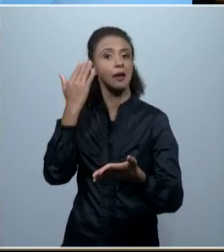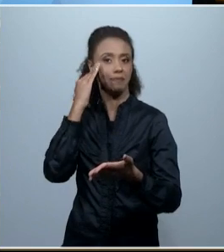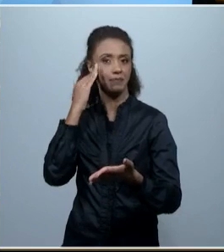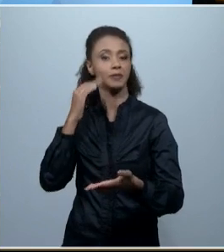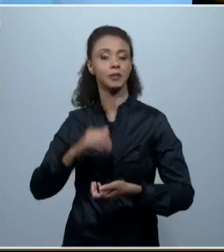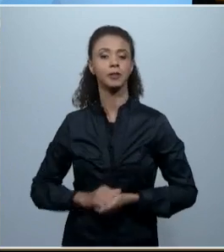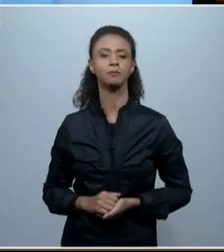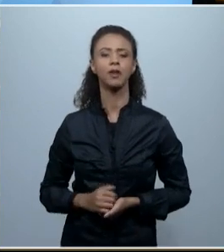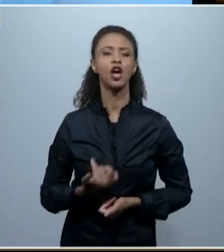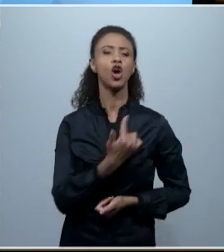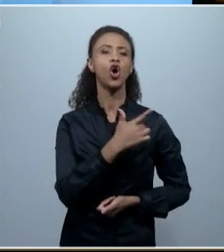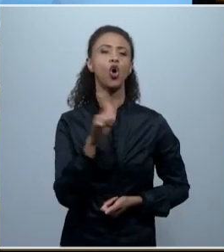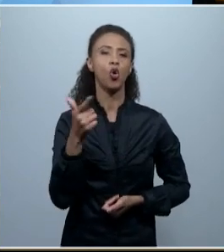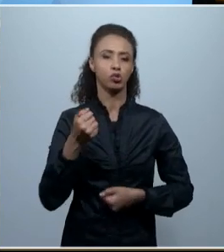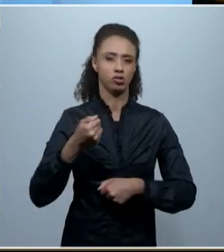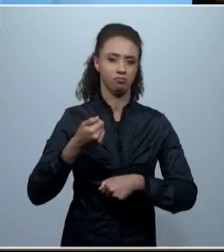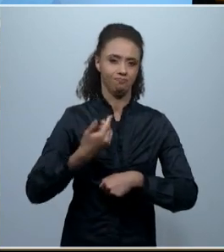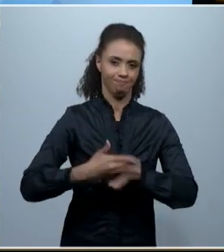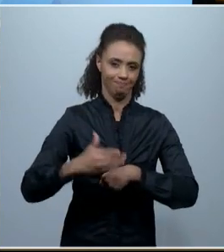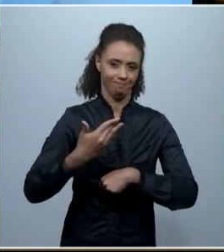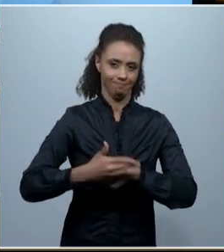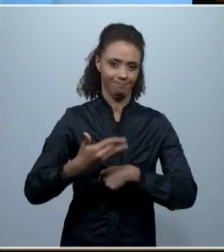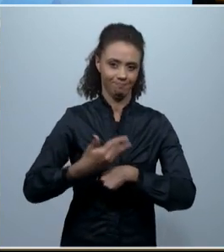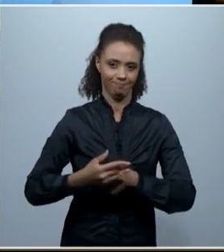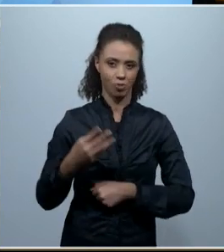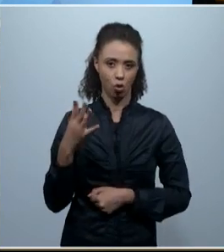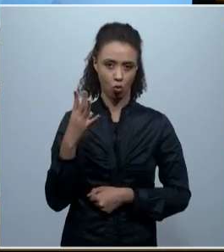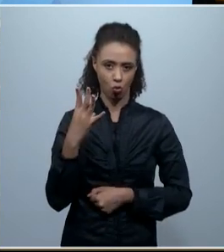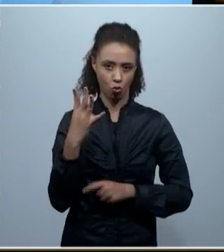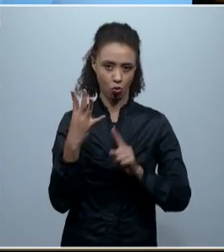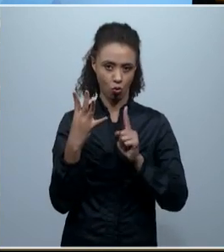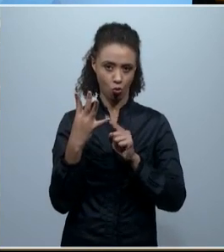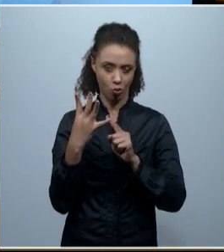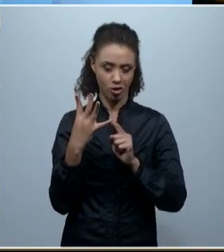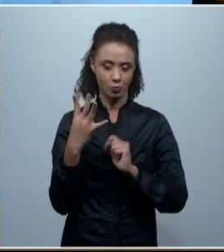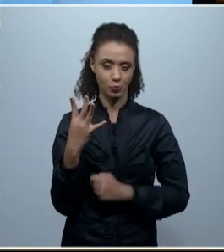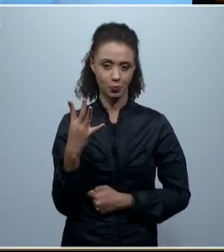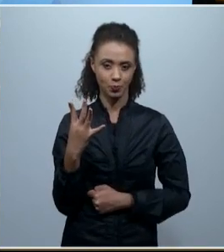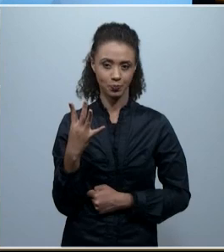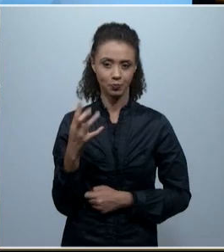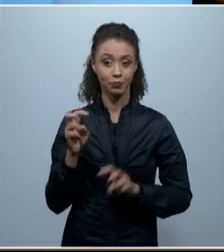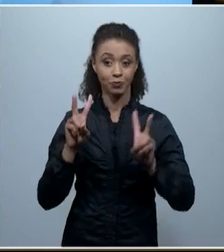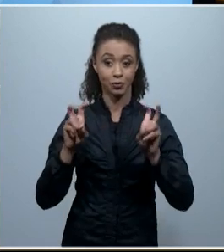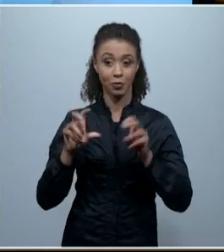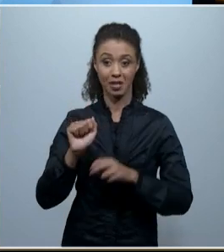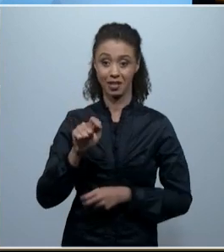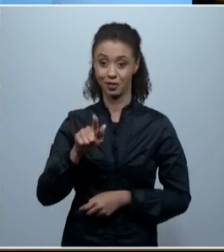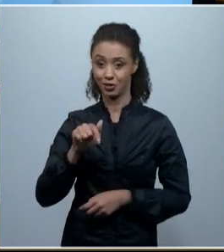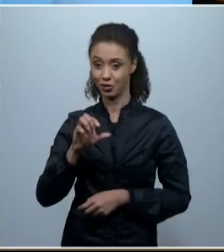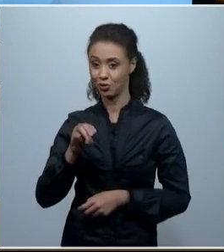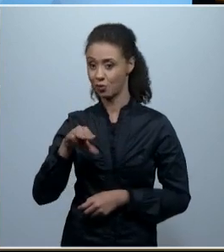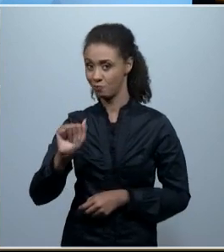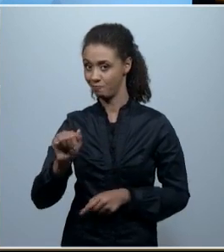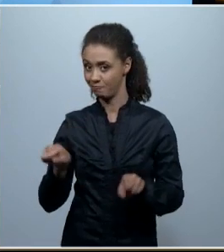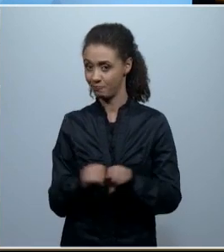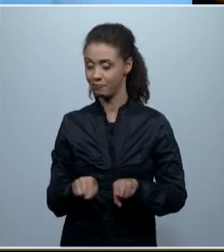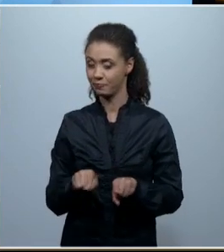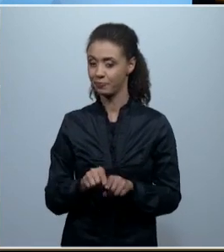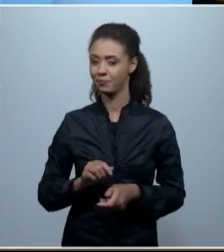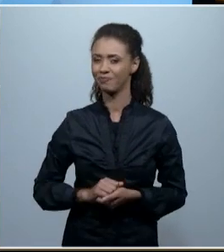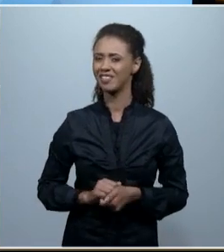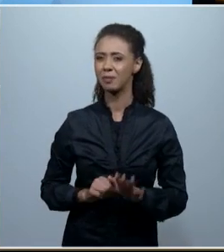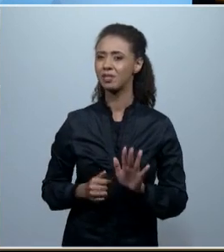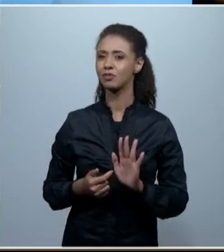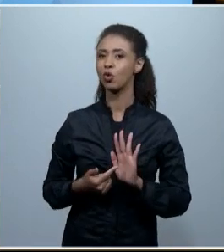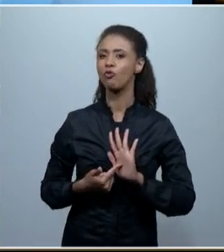quarto exercício até sobre a o uso dessa dessa acção mágica ah eu vou eu